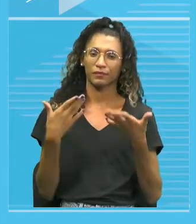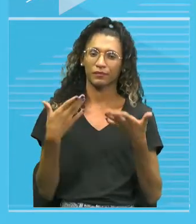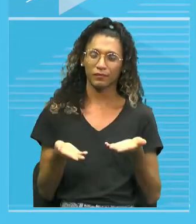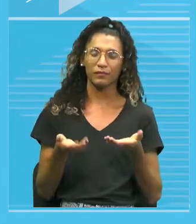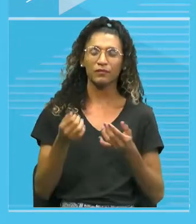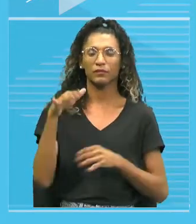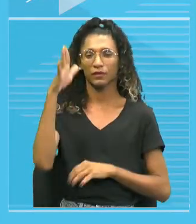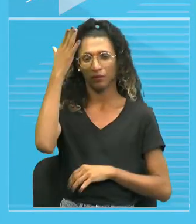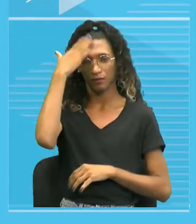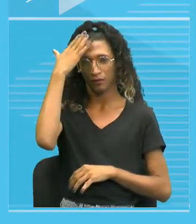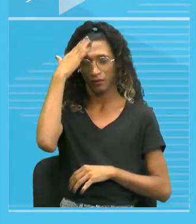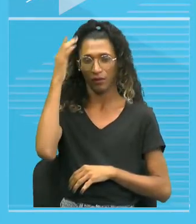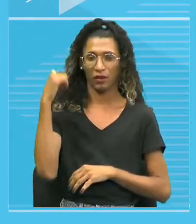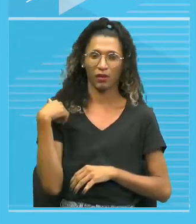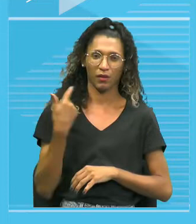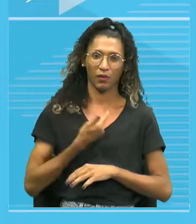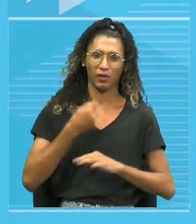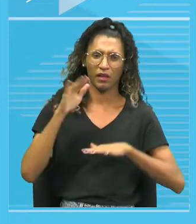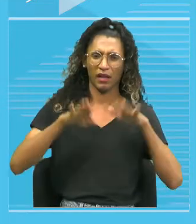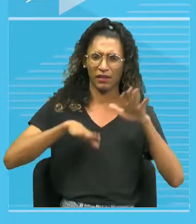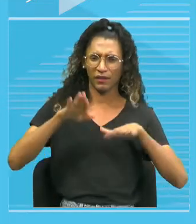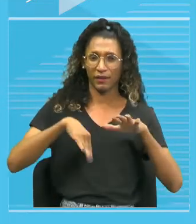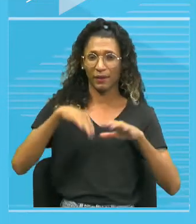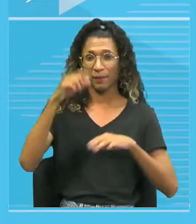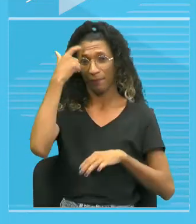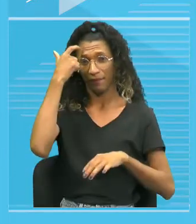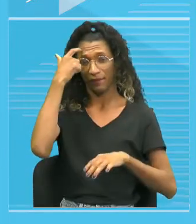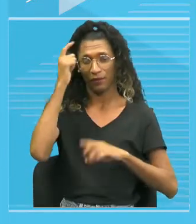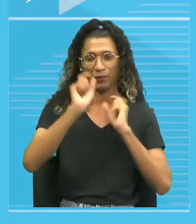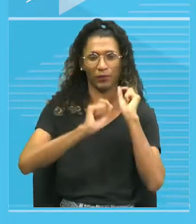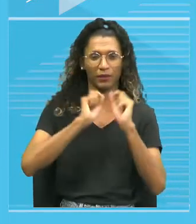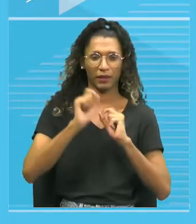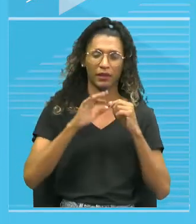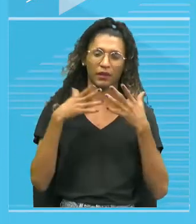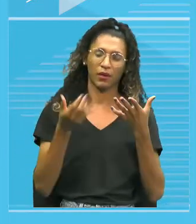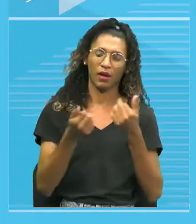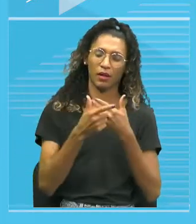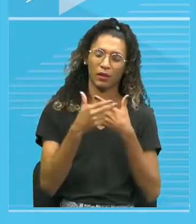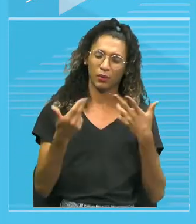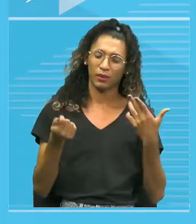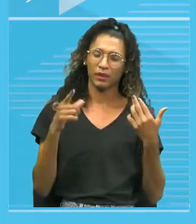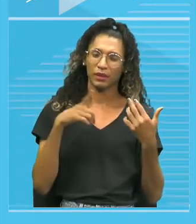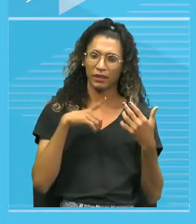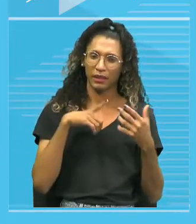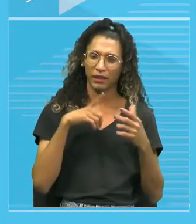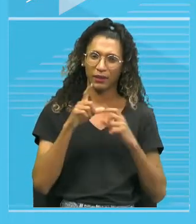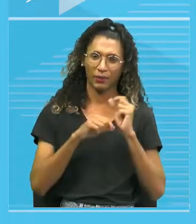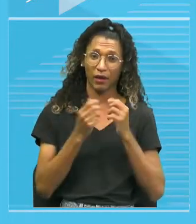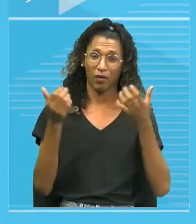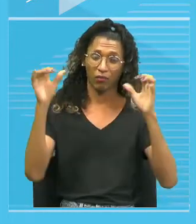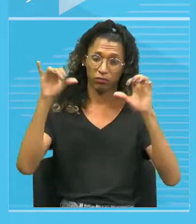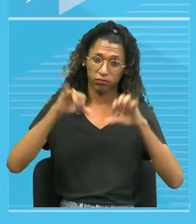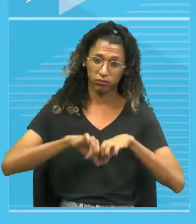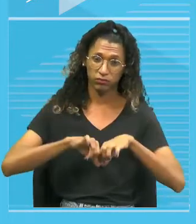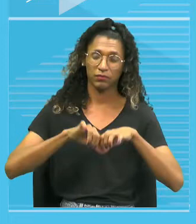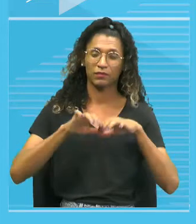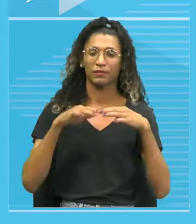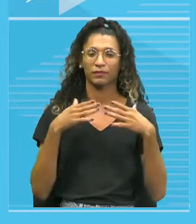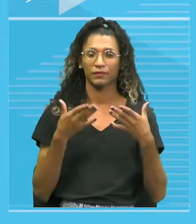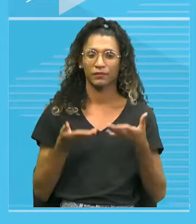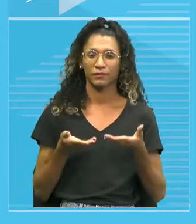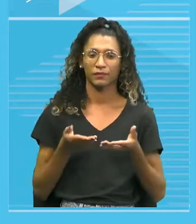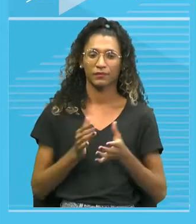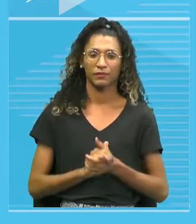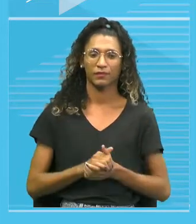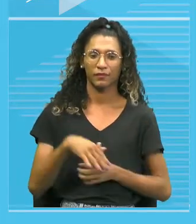eu sei que a gente muitas vezes pensa até assim, rapaz, as coisas têm piorado e têm piorado muito, sabe?